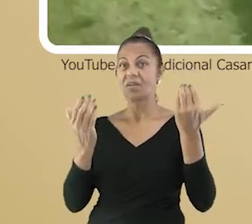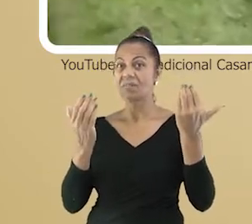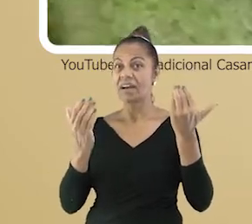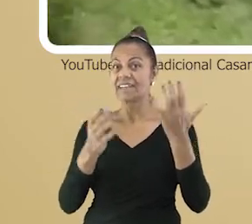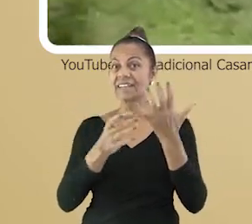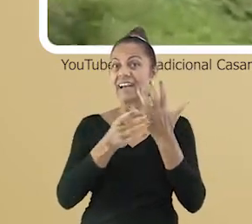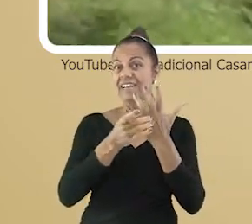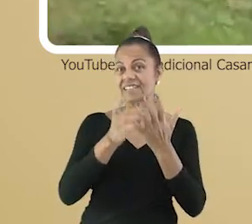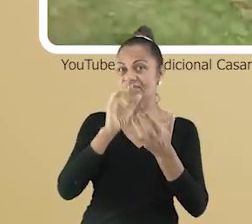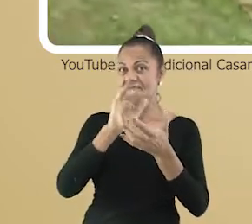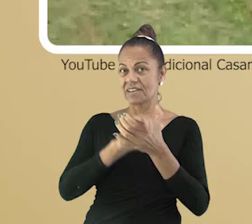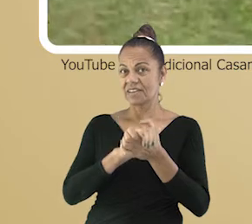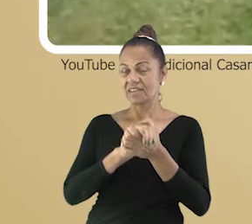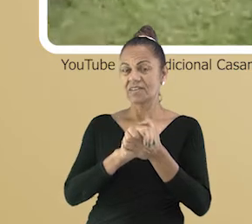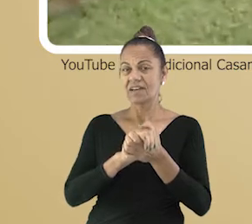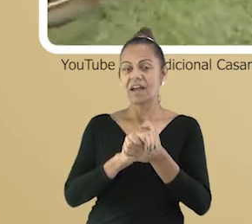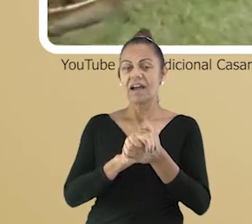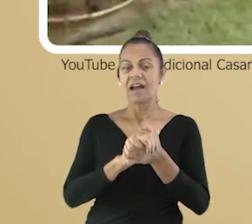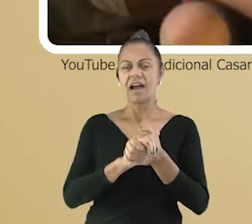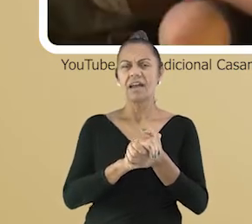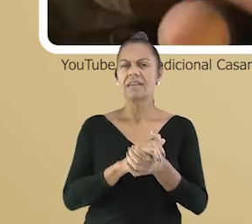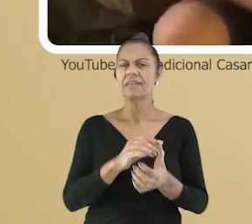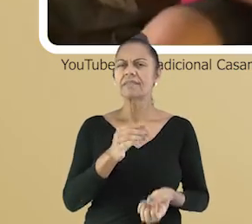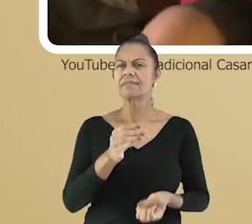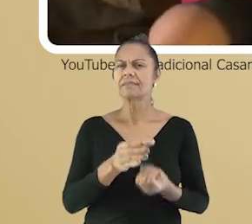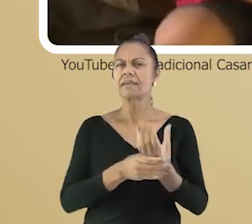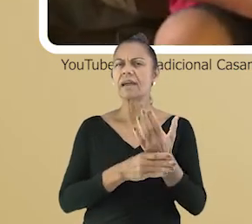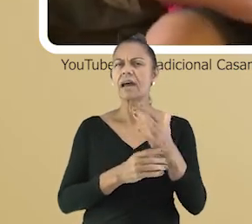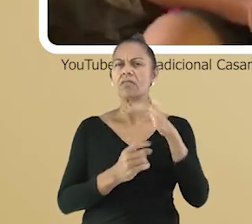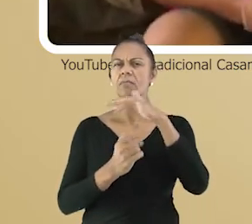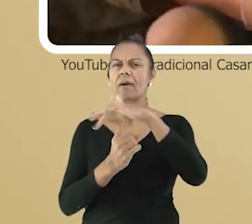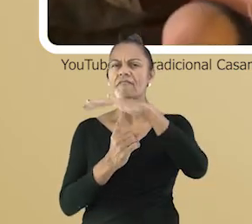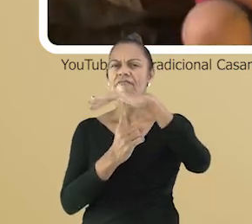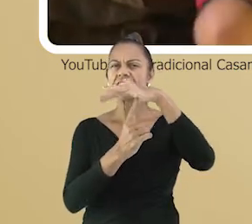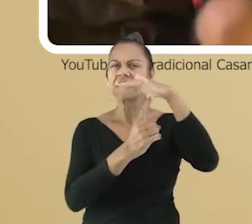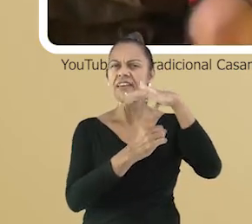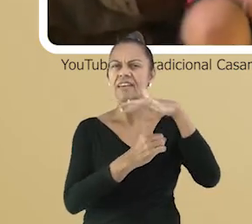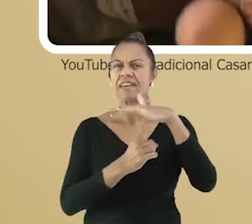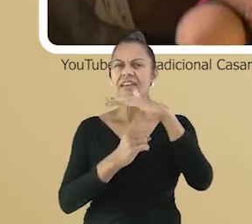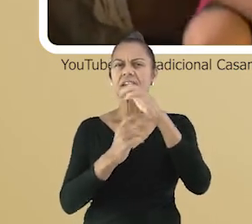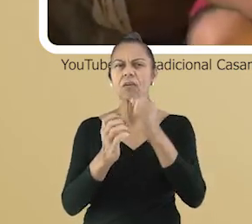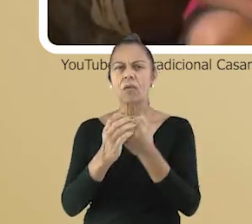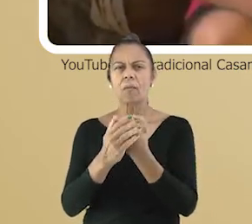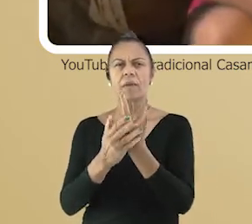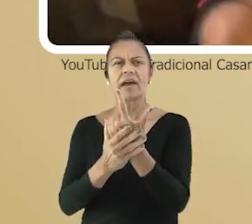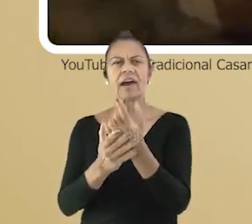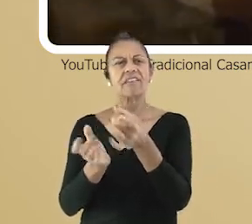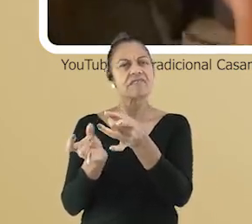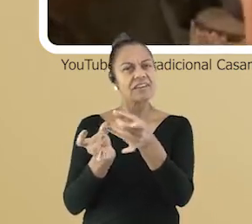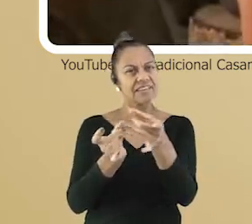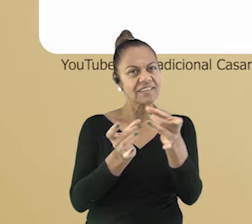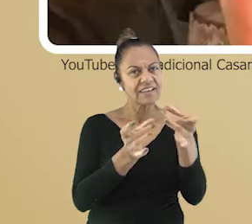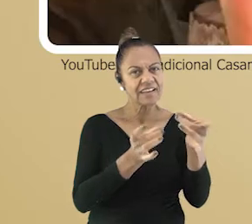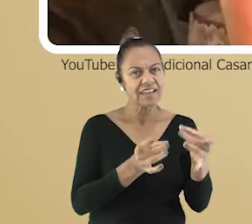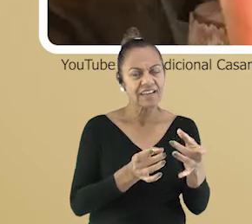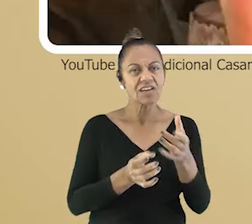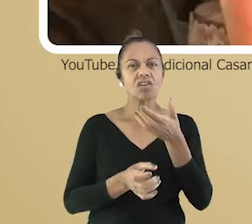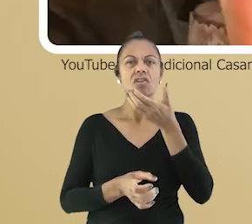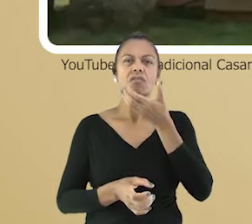Visitamos crianças em um domingo ensolarado que brincavam de casamento, com todas as etapas da tradicional